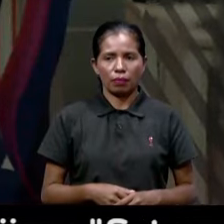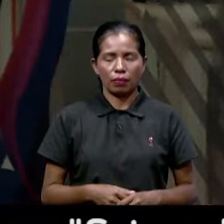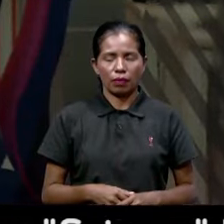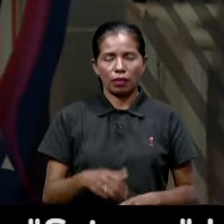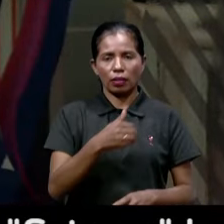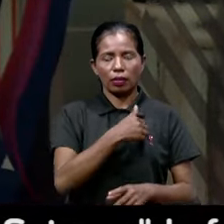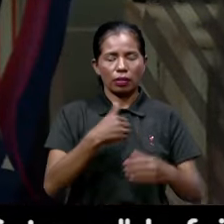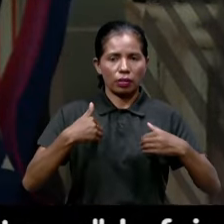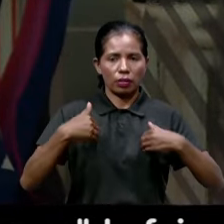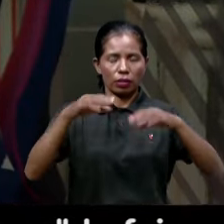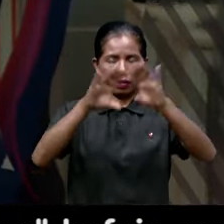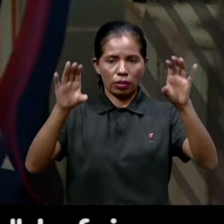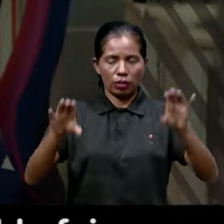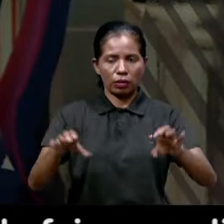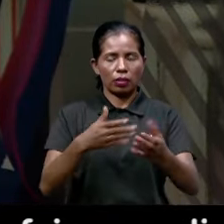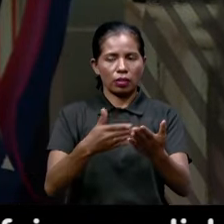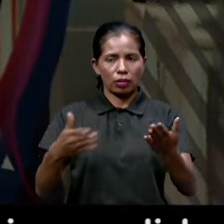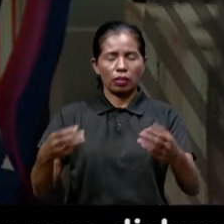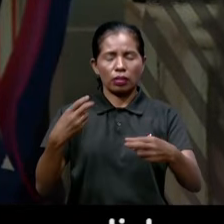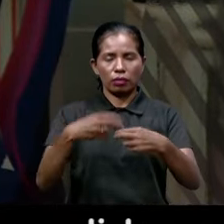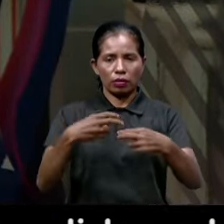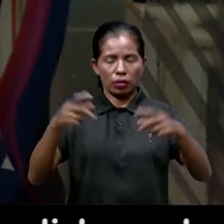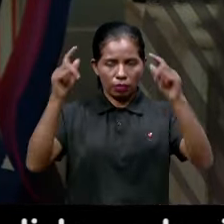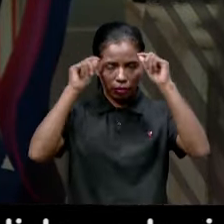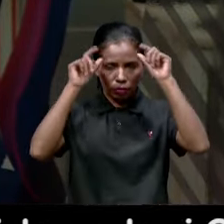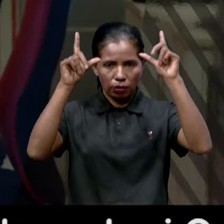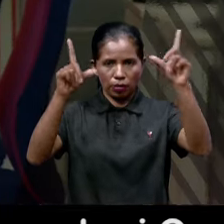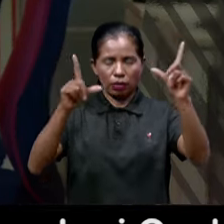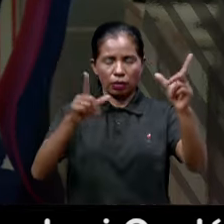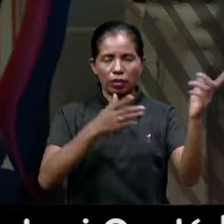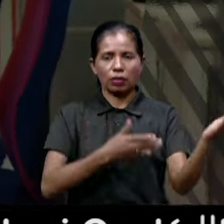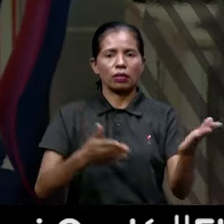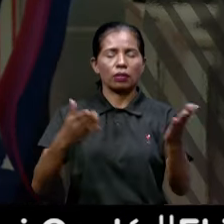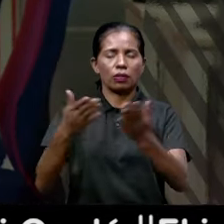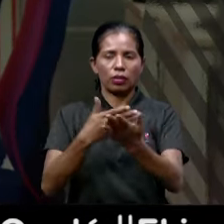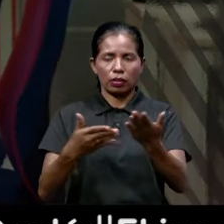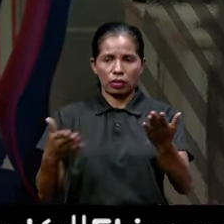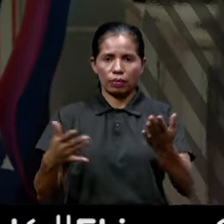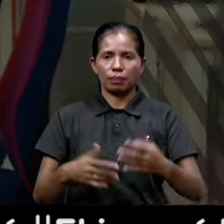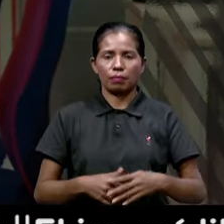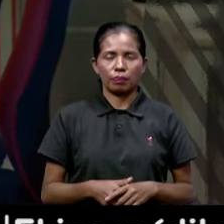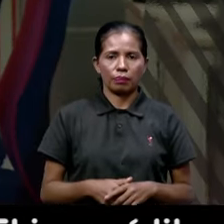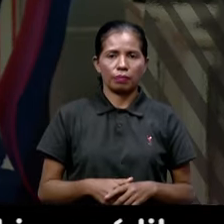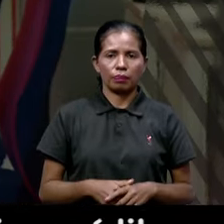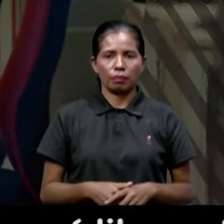Sejak ia sertifikat samba produtu, saya desafiu Timor Leste atau eksporta sasang.